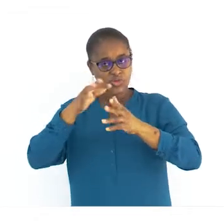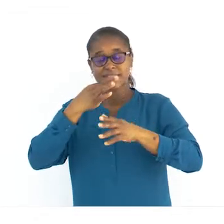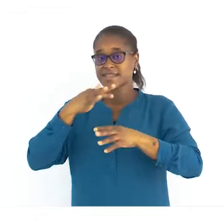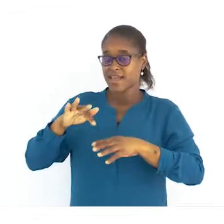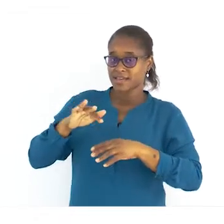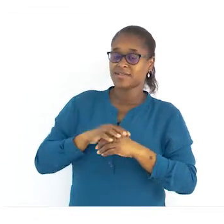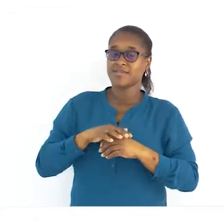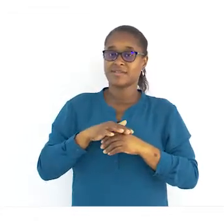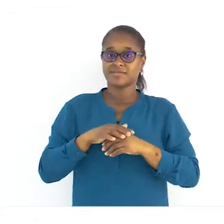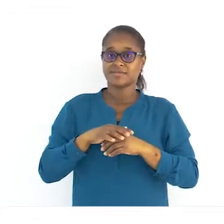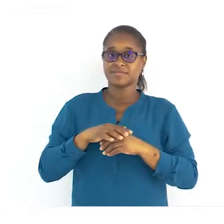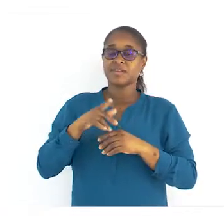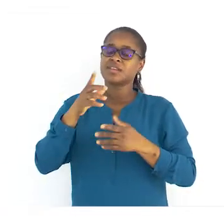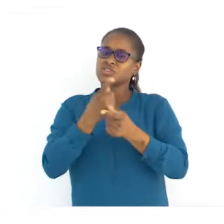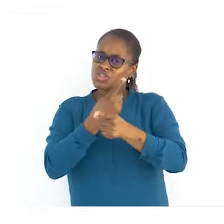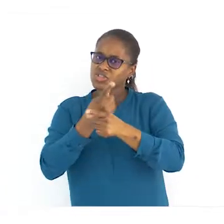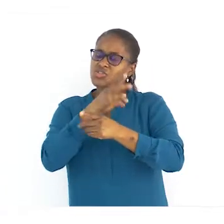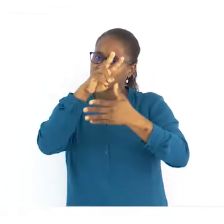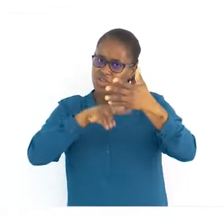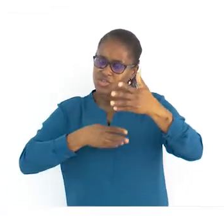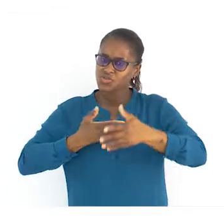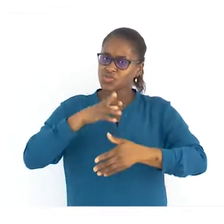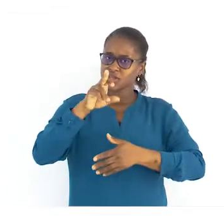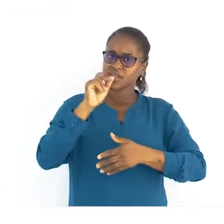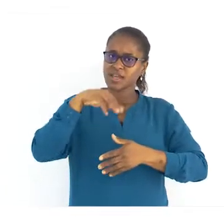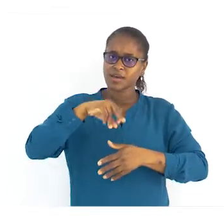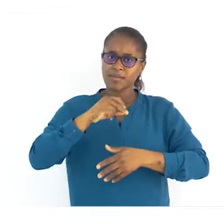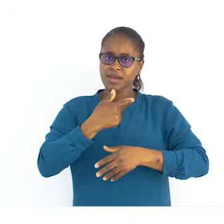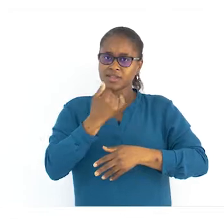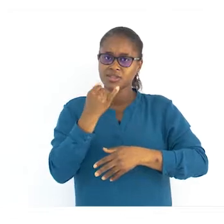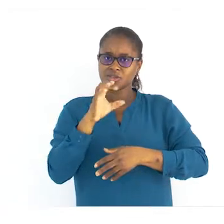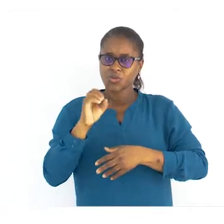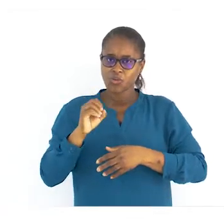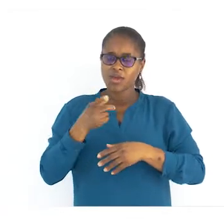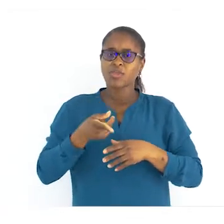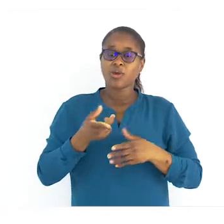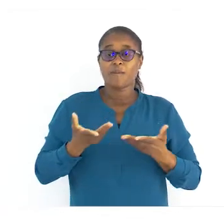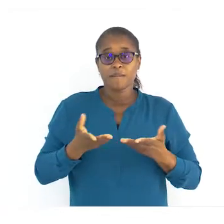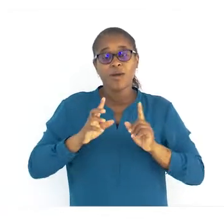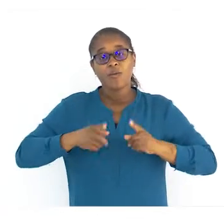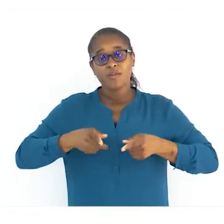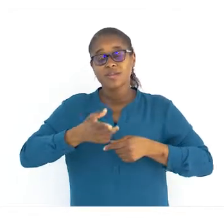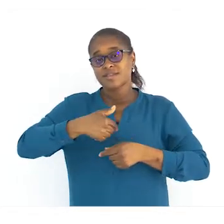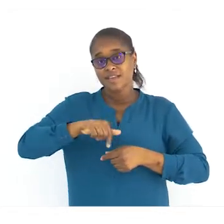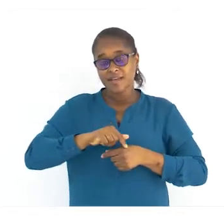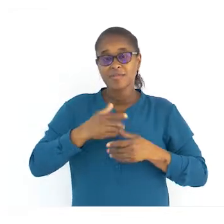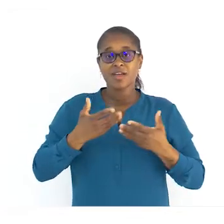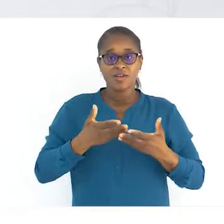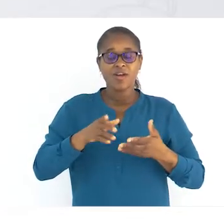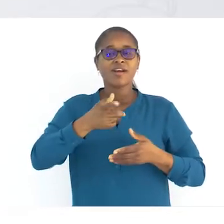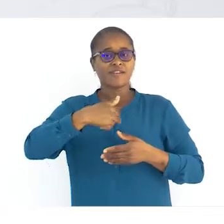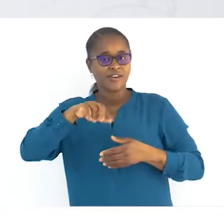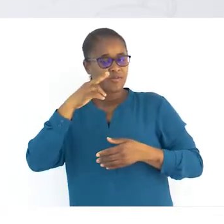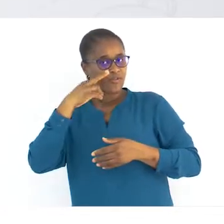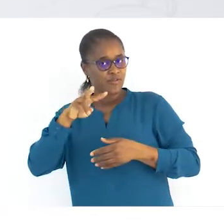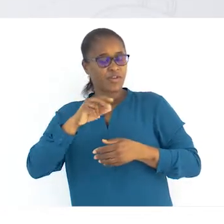as características do texto dramático. Então, para começarmos, vamos agora